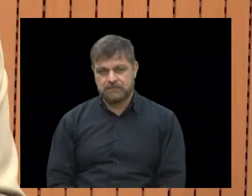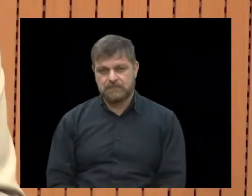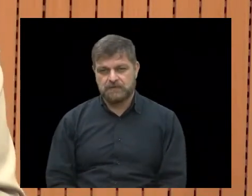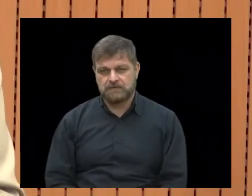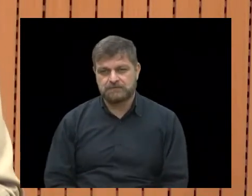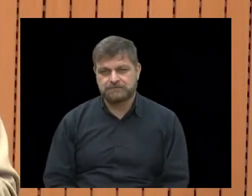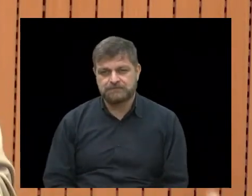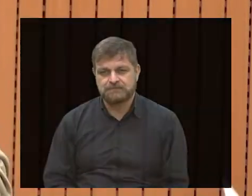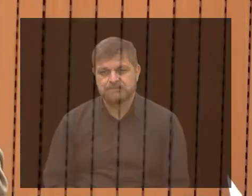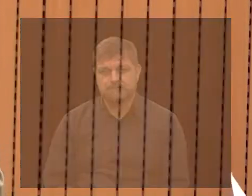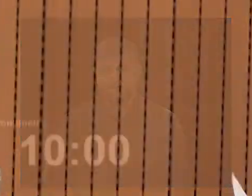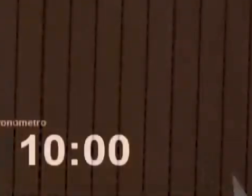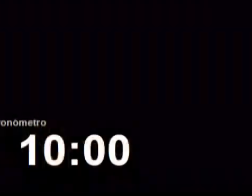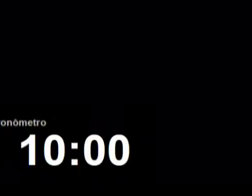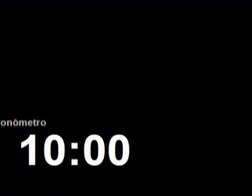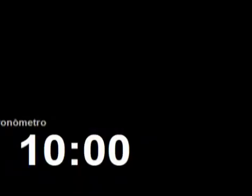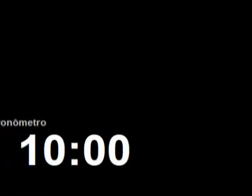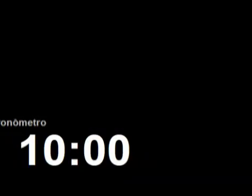favor.